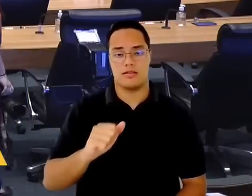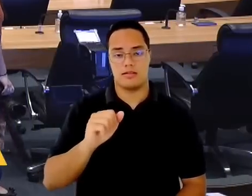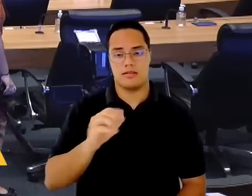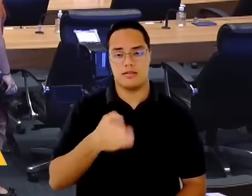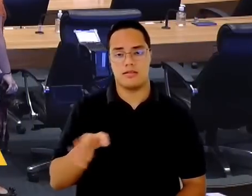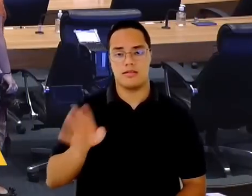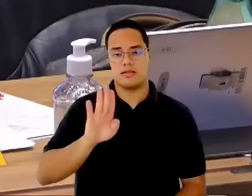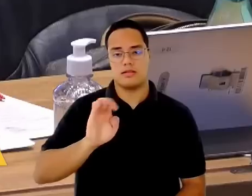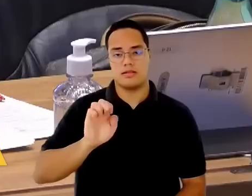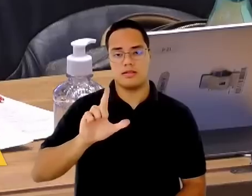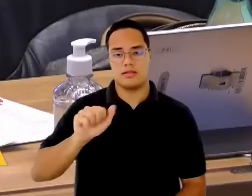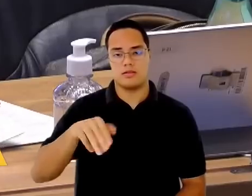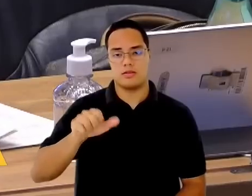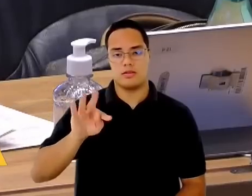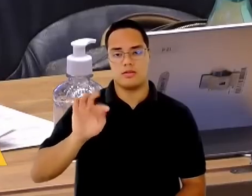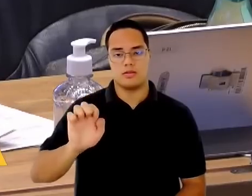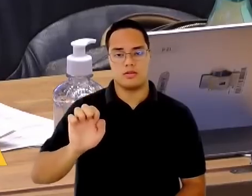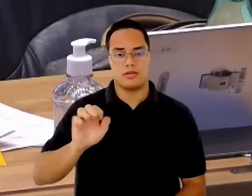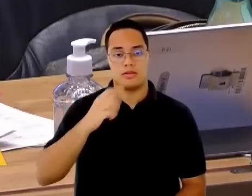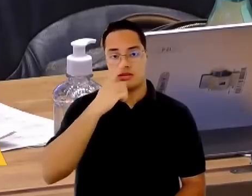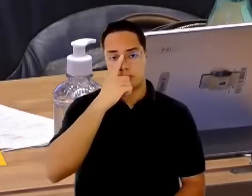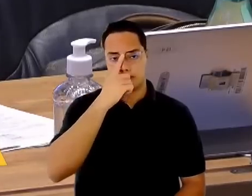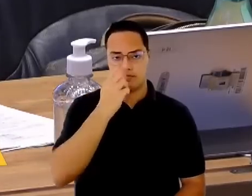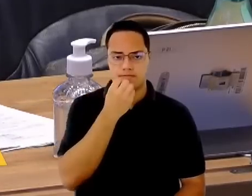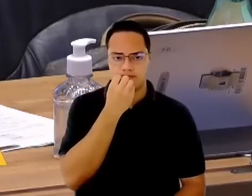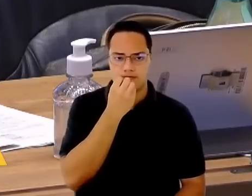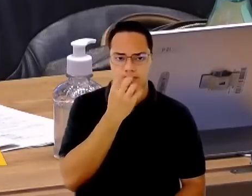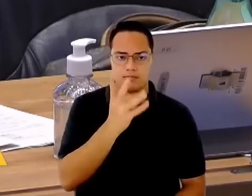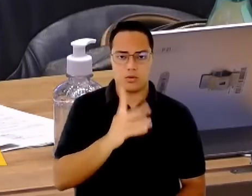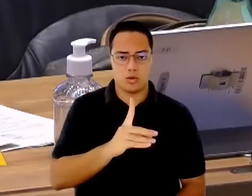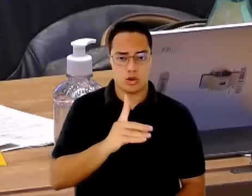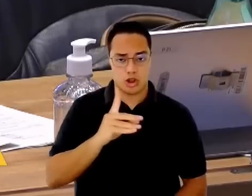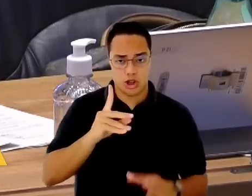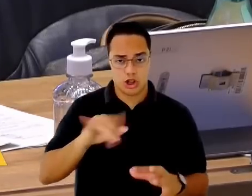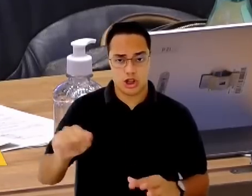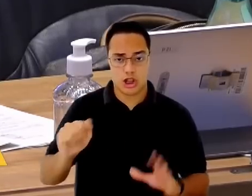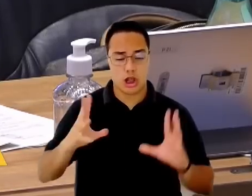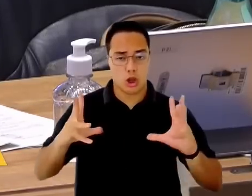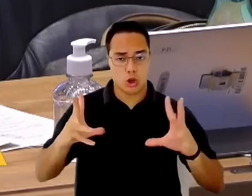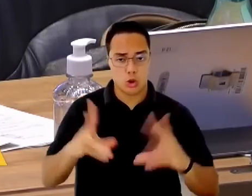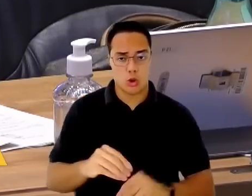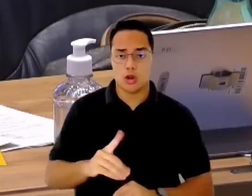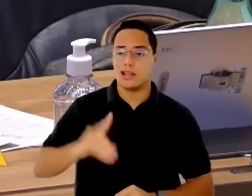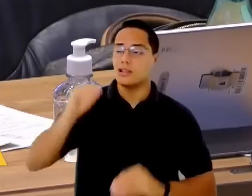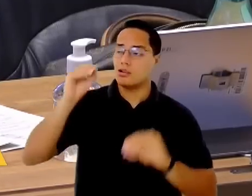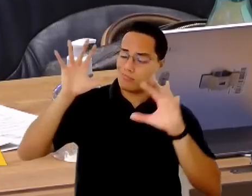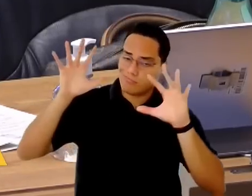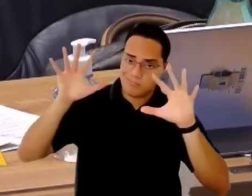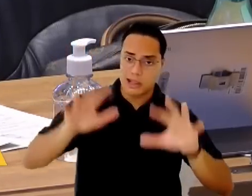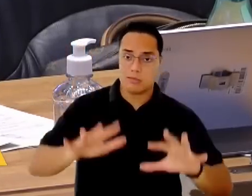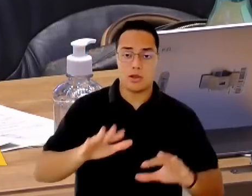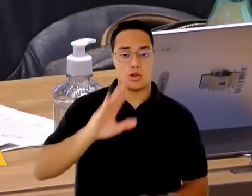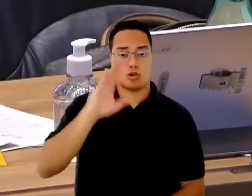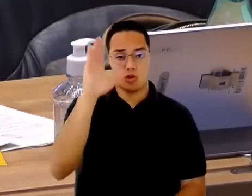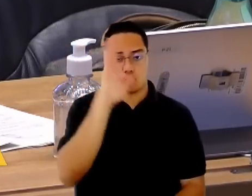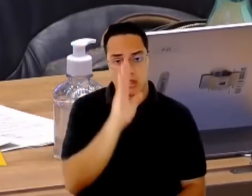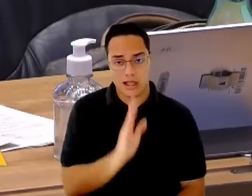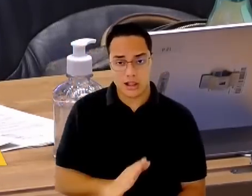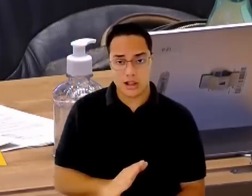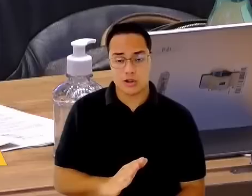Bom dia a todos bom dia seu Wellington Que Deus nos abençoe abençoe o nosso país abençoe esse momento